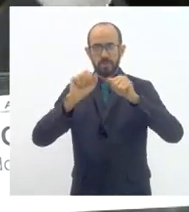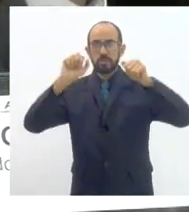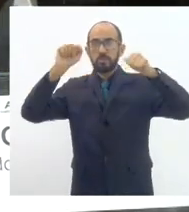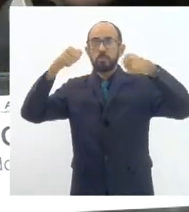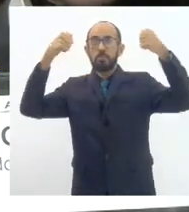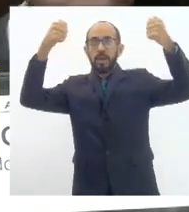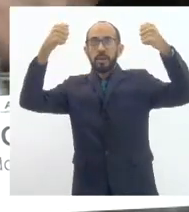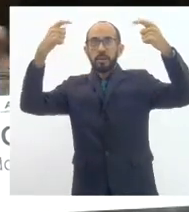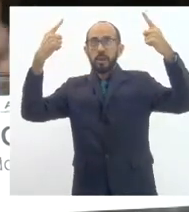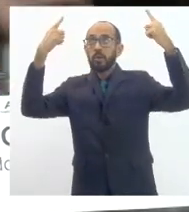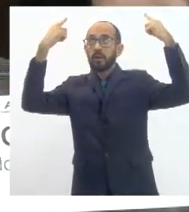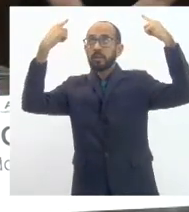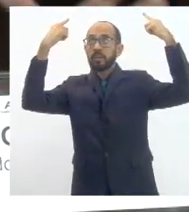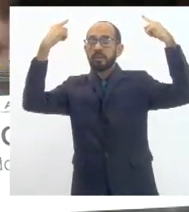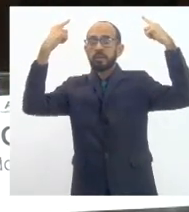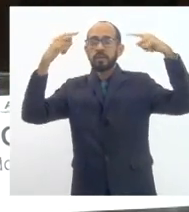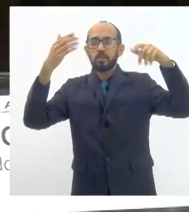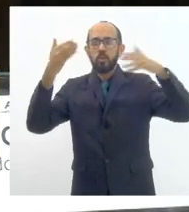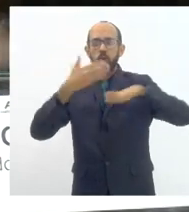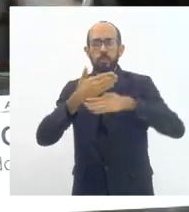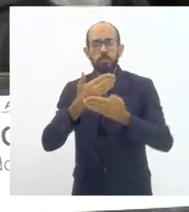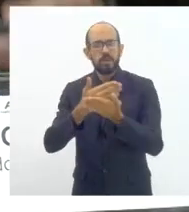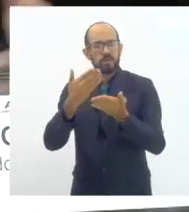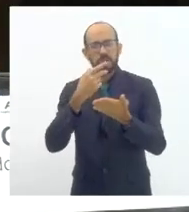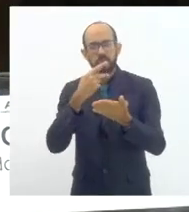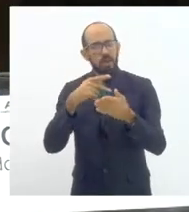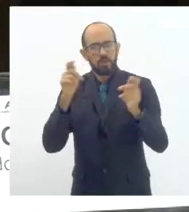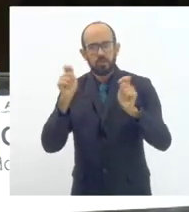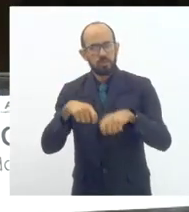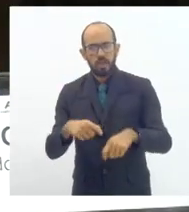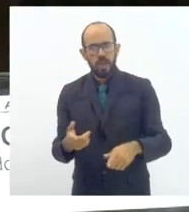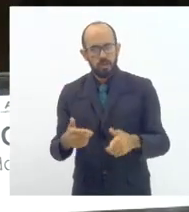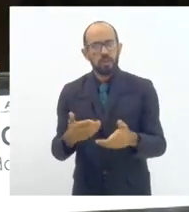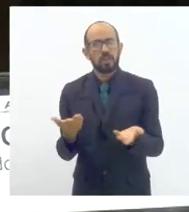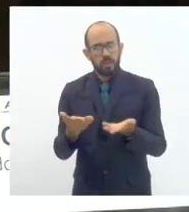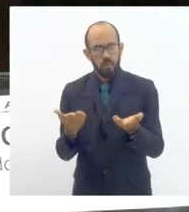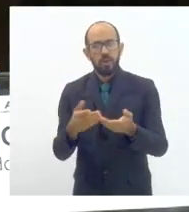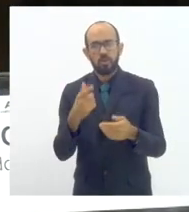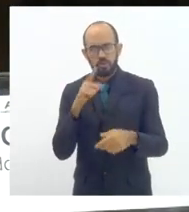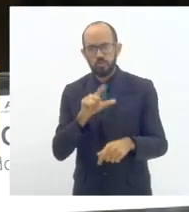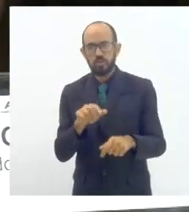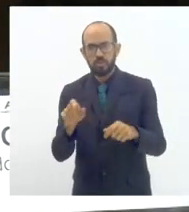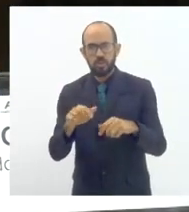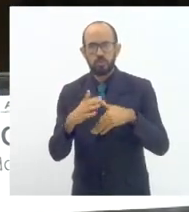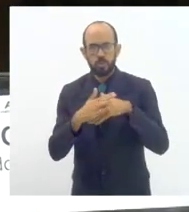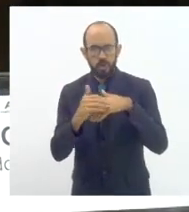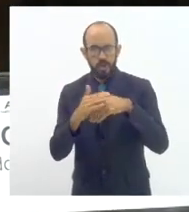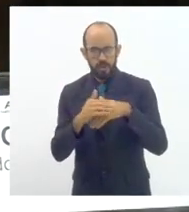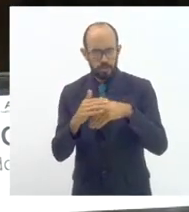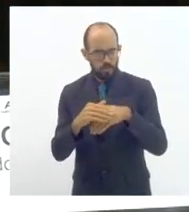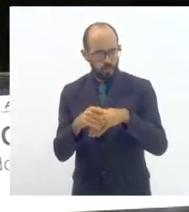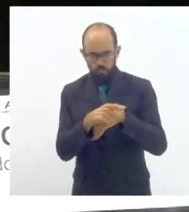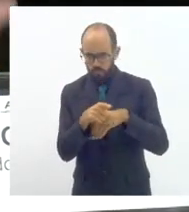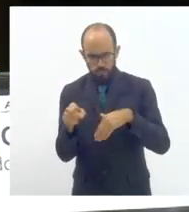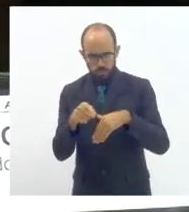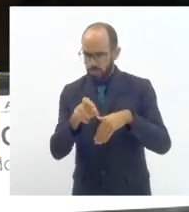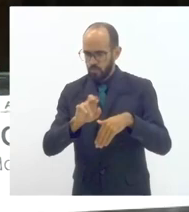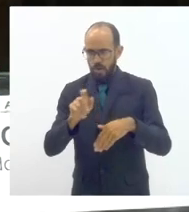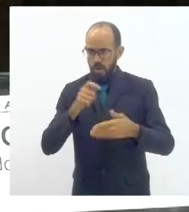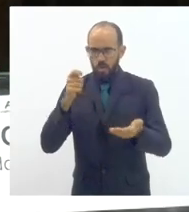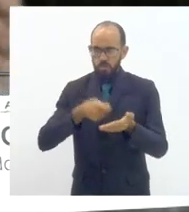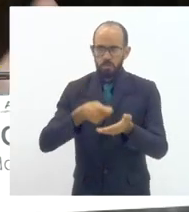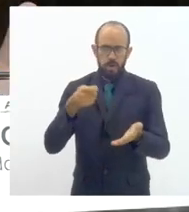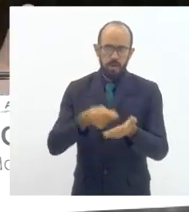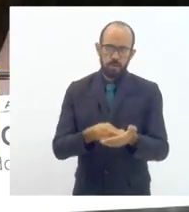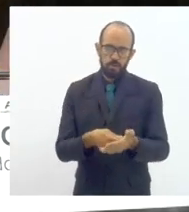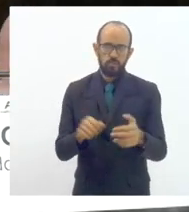a princípio não era possível, mexeram para cá, mexeram para lá, e estão fazendo isso por total carinho a vocês. Eles não têm a obrigação de